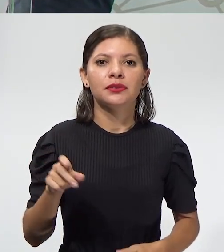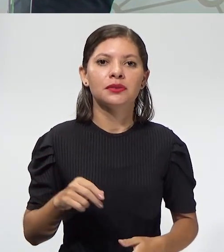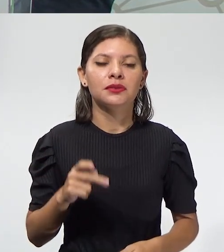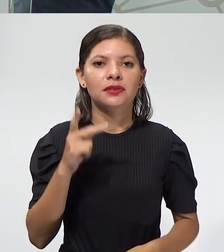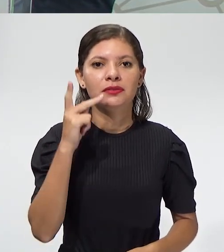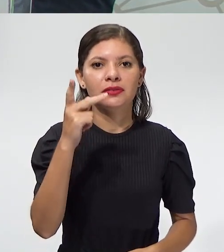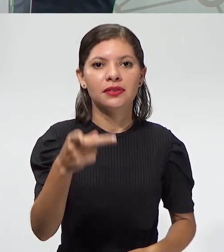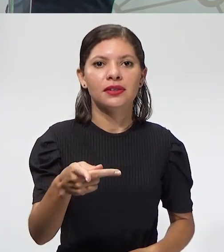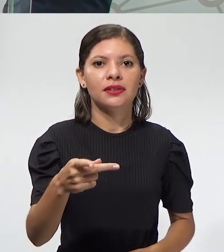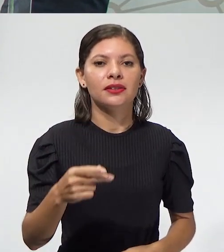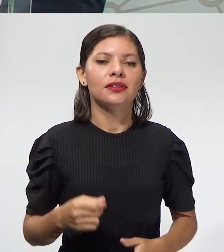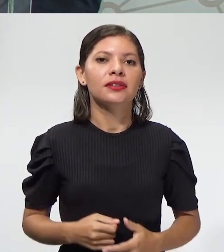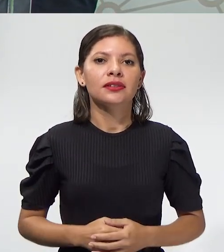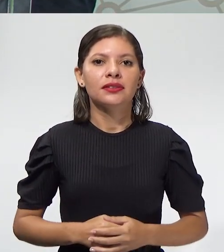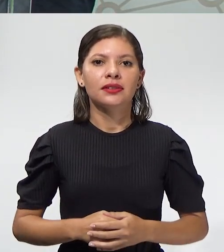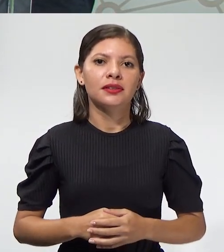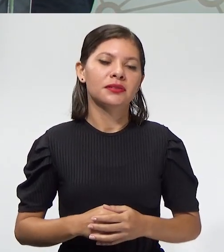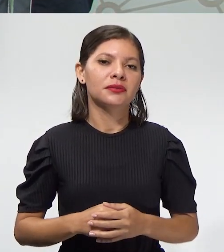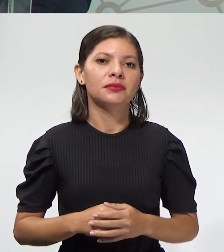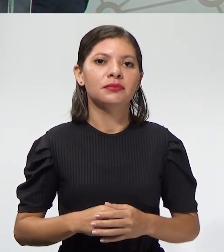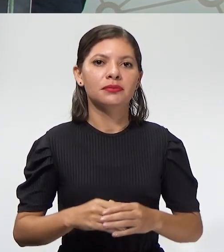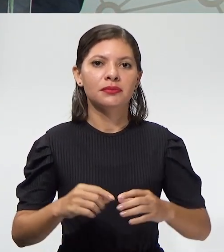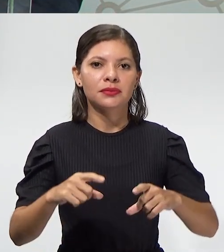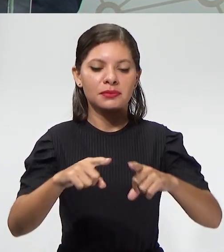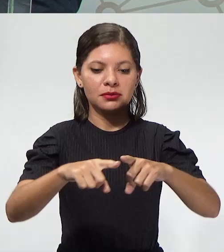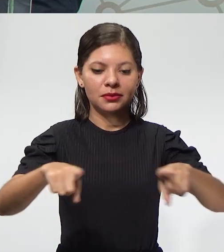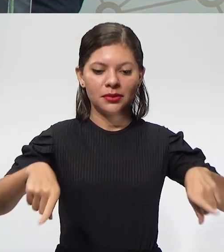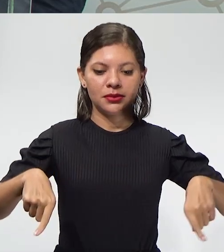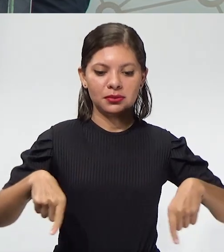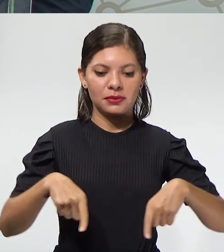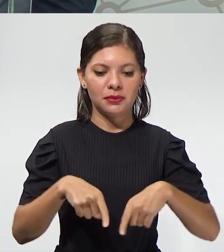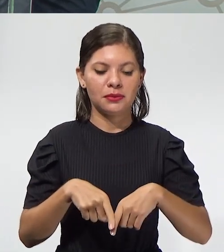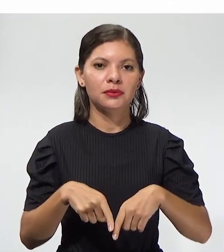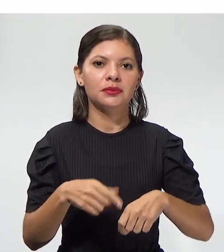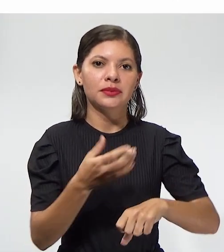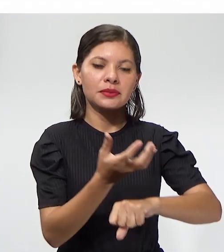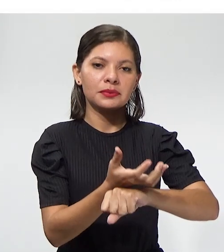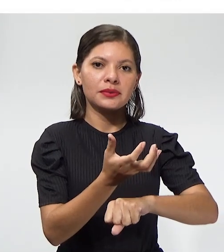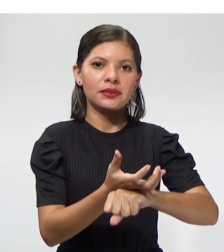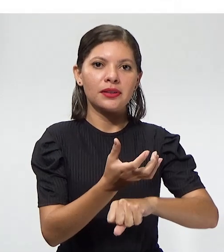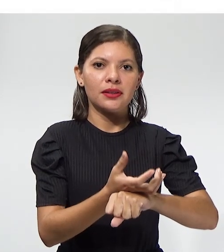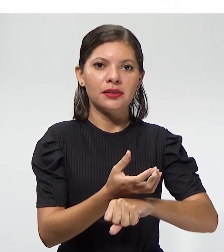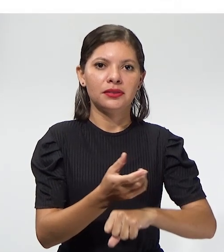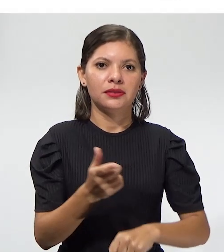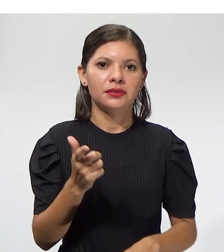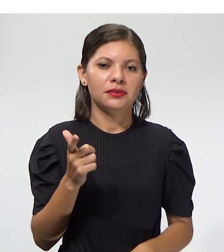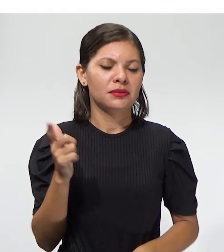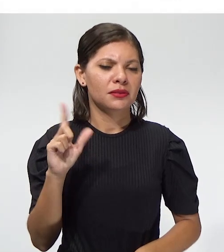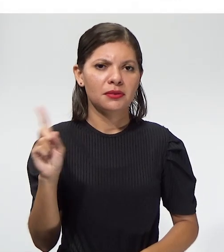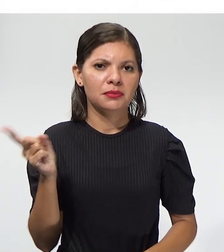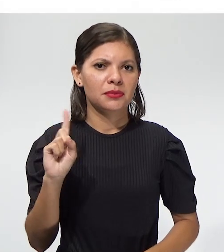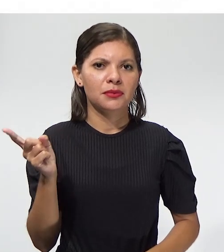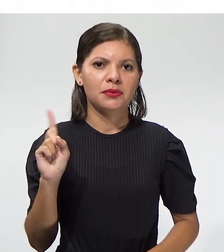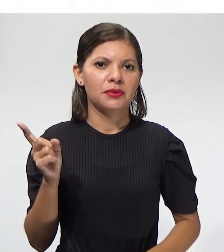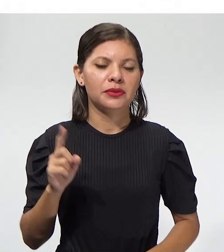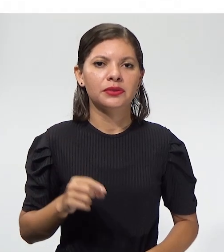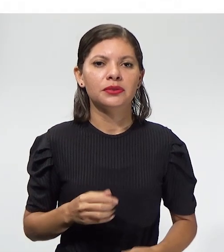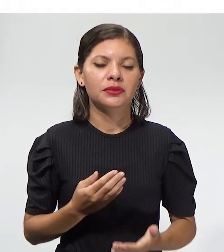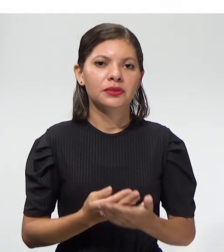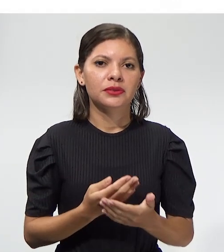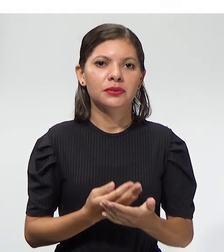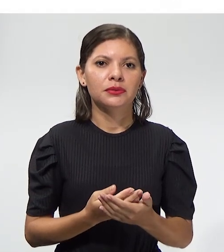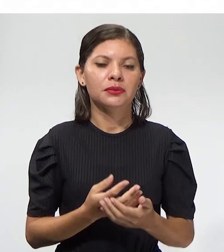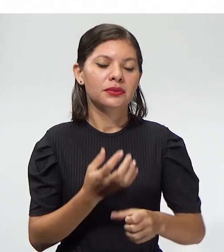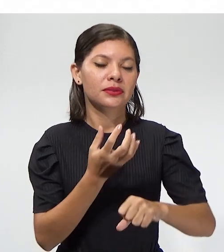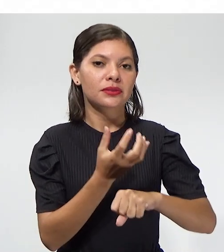então. Seguimos aqui, a professora Ivani Fazenda fala que quem habita o território da interdisciplinaridade não